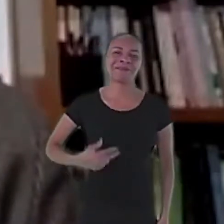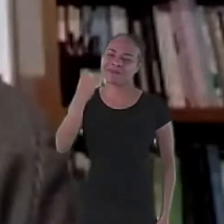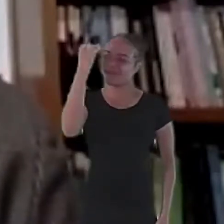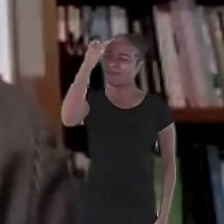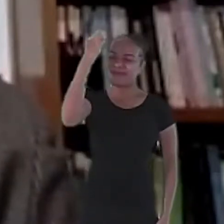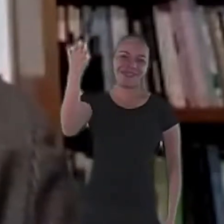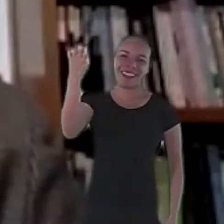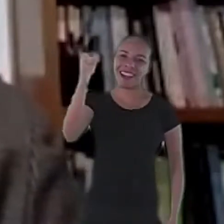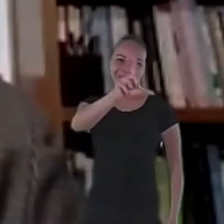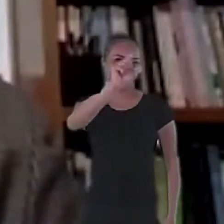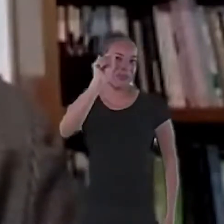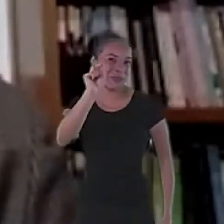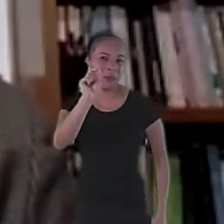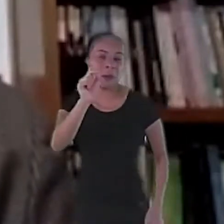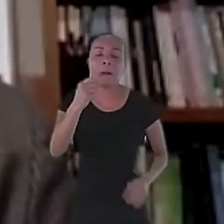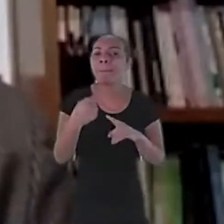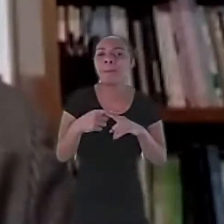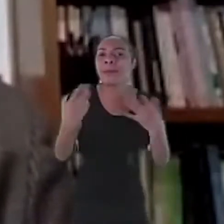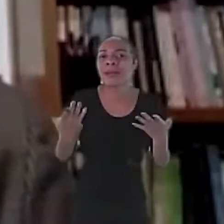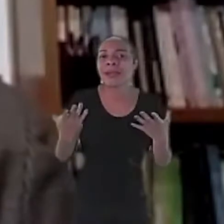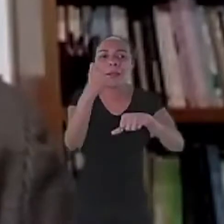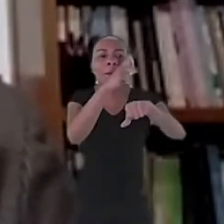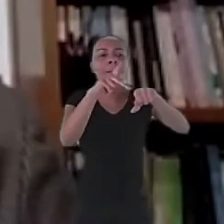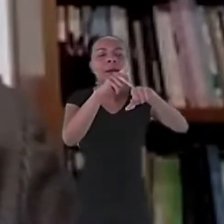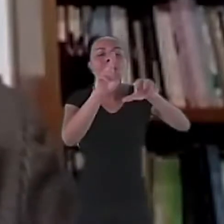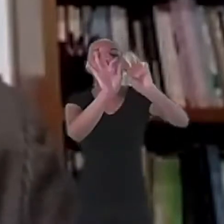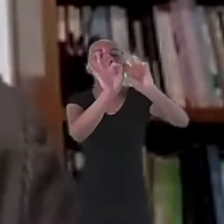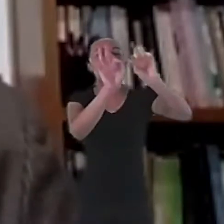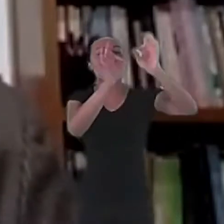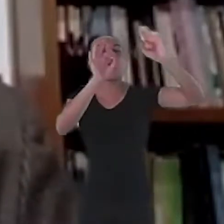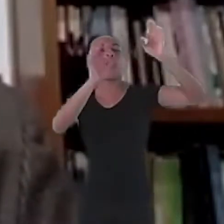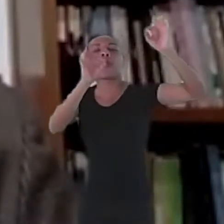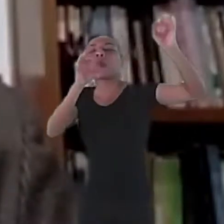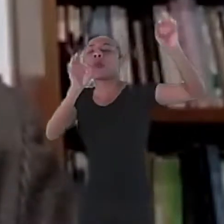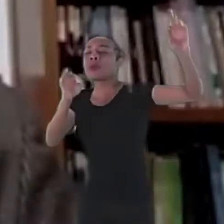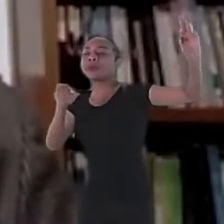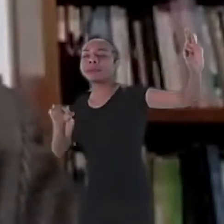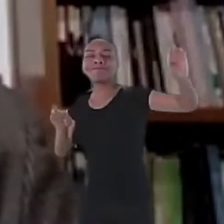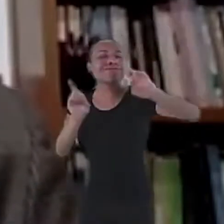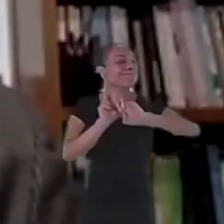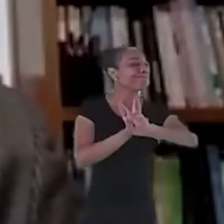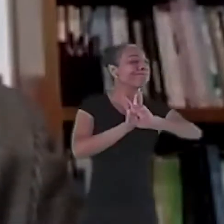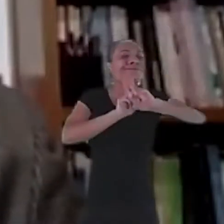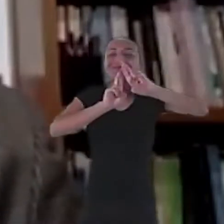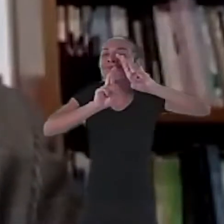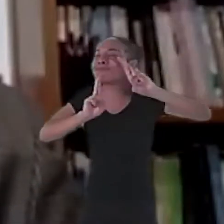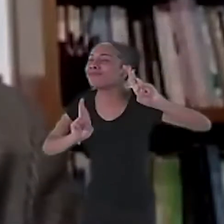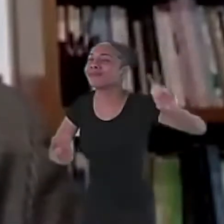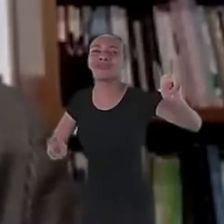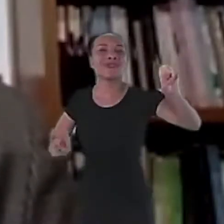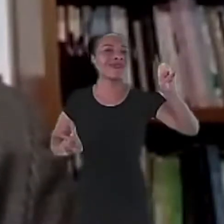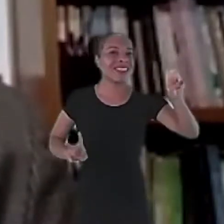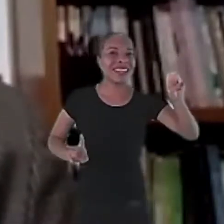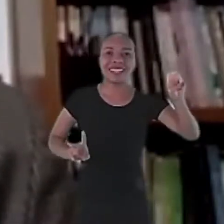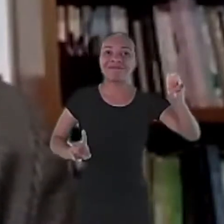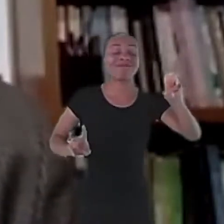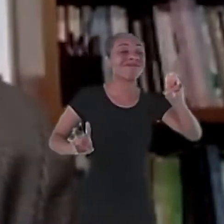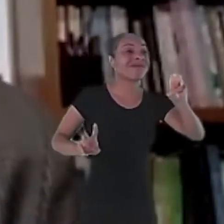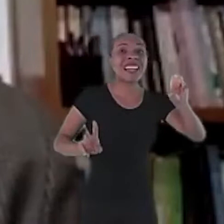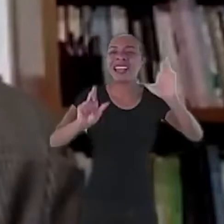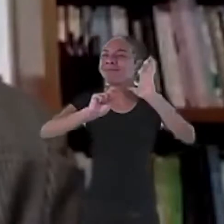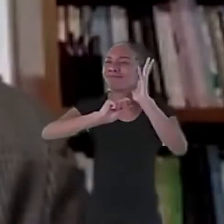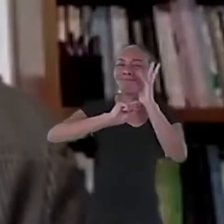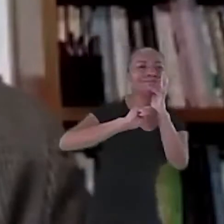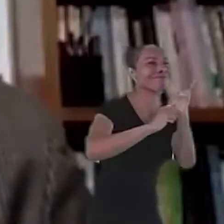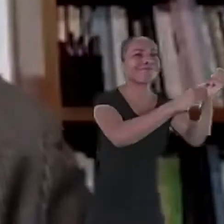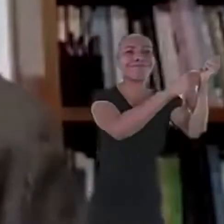China é o mais distante, é o mais diferente, é o mais enigmático.